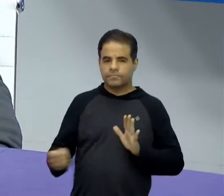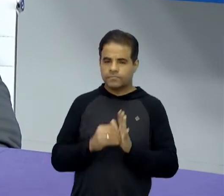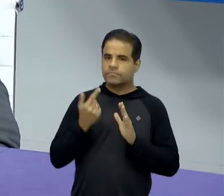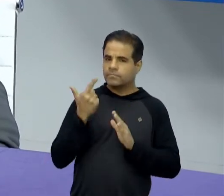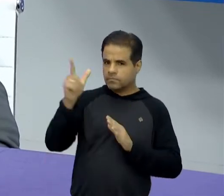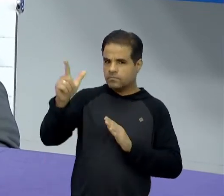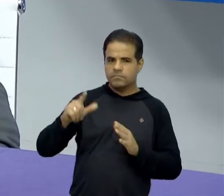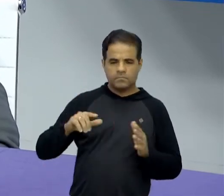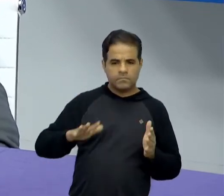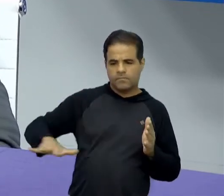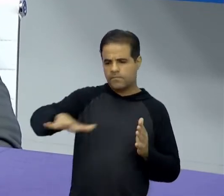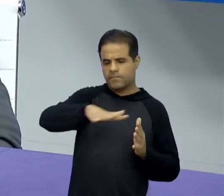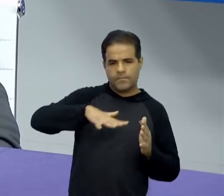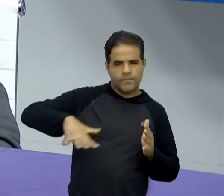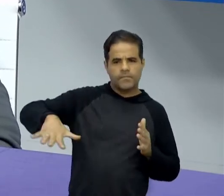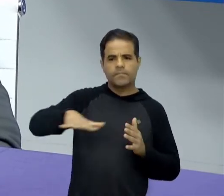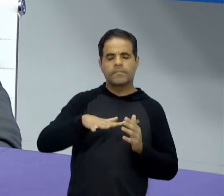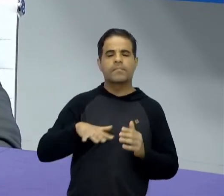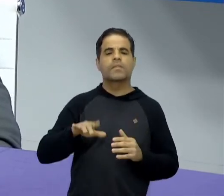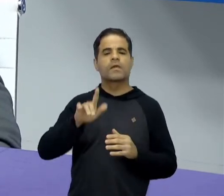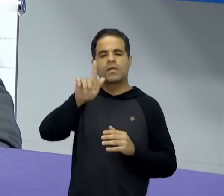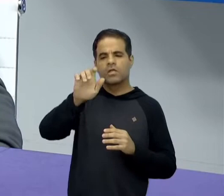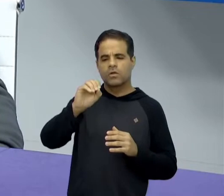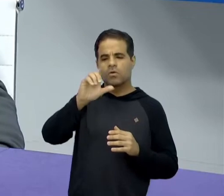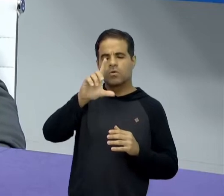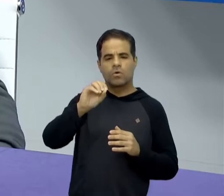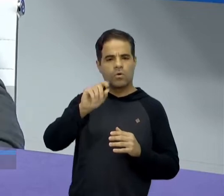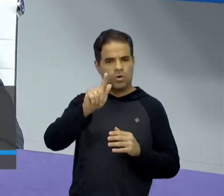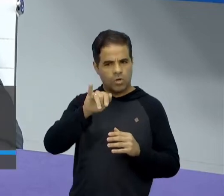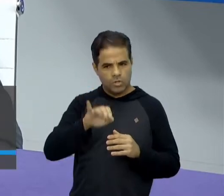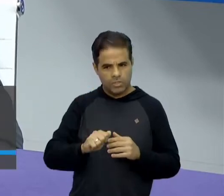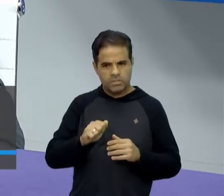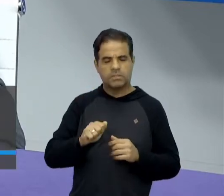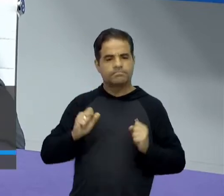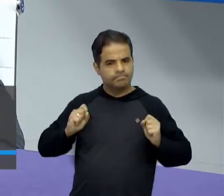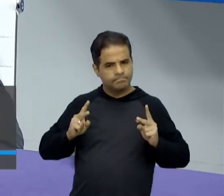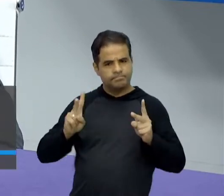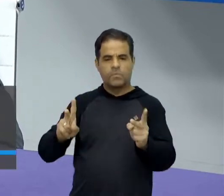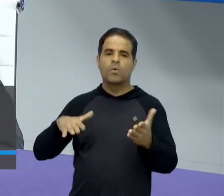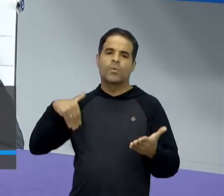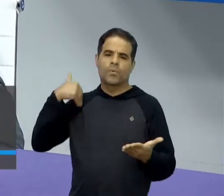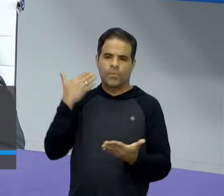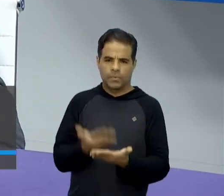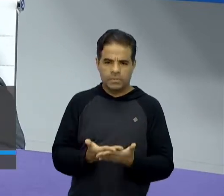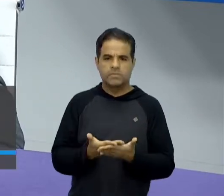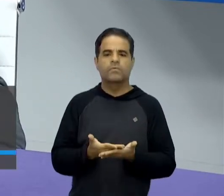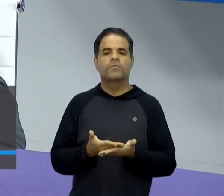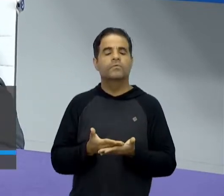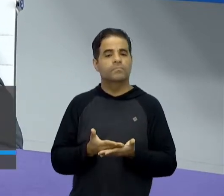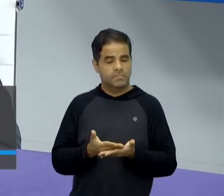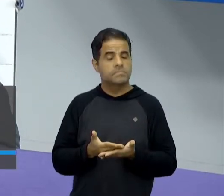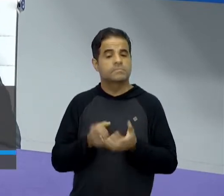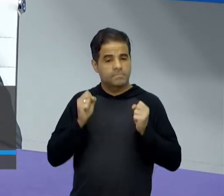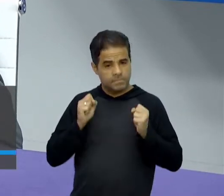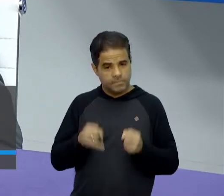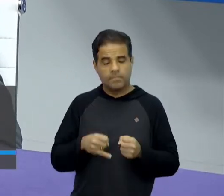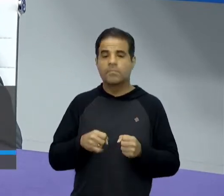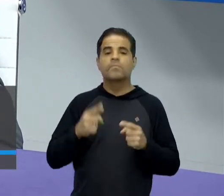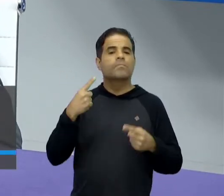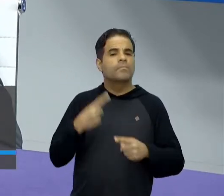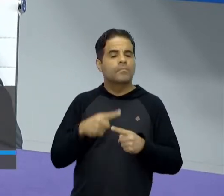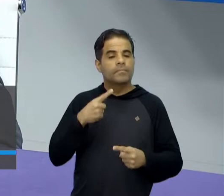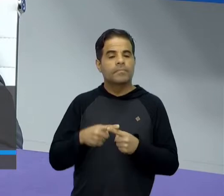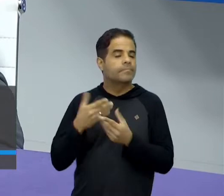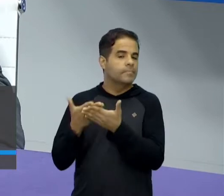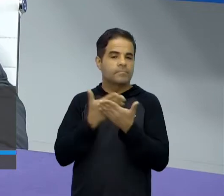era geológica, porque eu já sou tiozinho, mas acho que esse dilema permanece até hoje. Do por que eu tenho que estudar